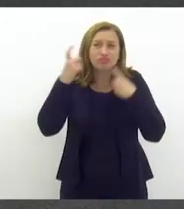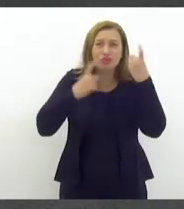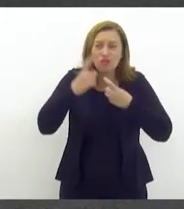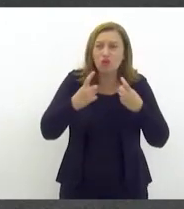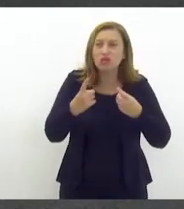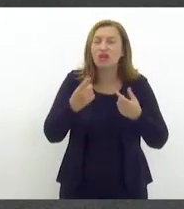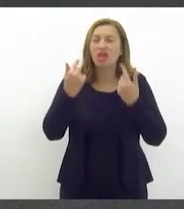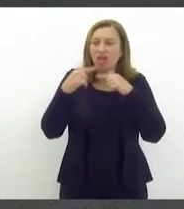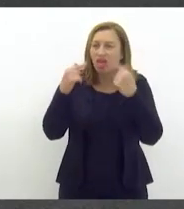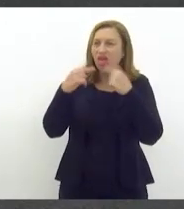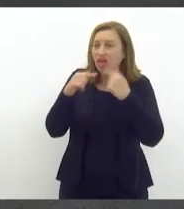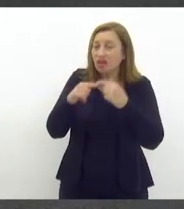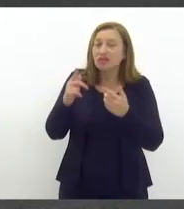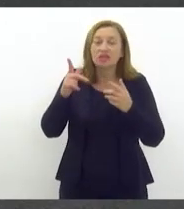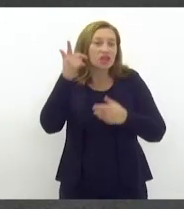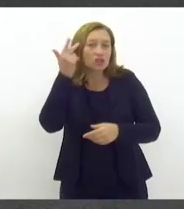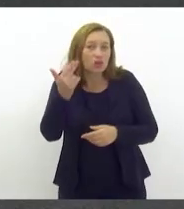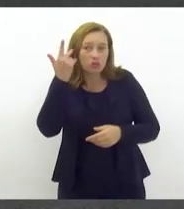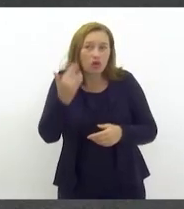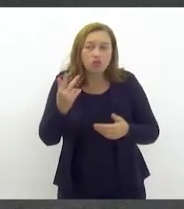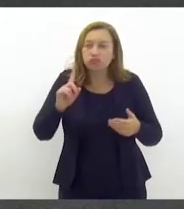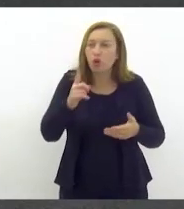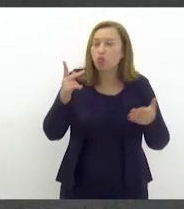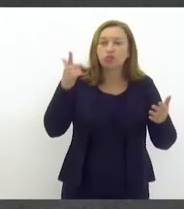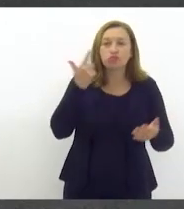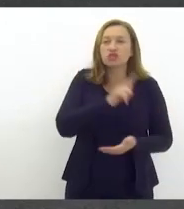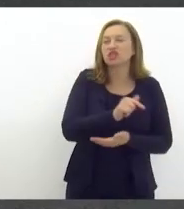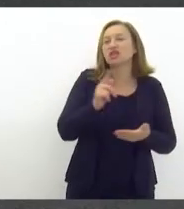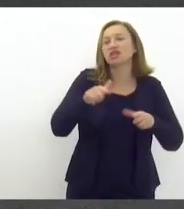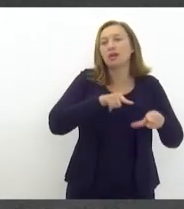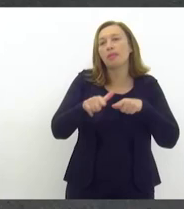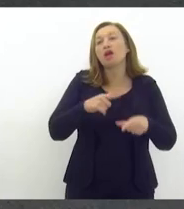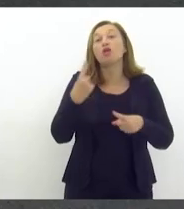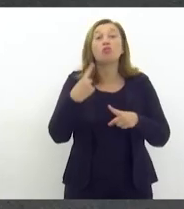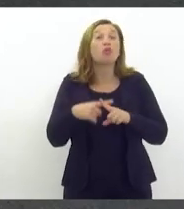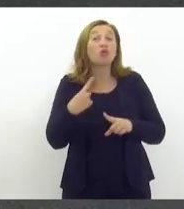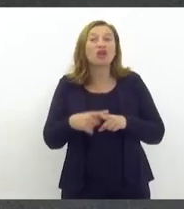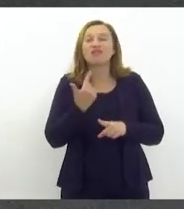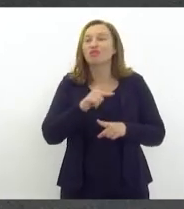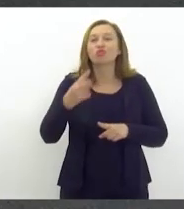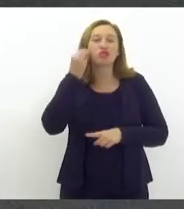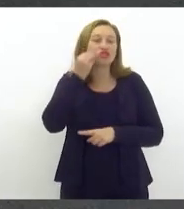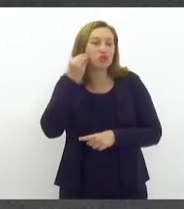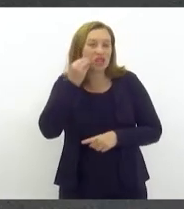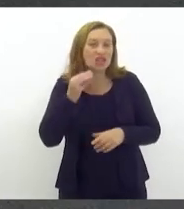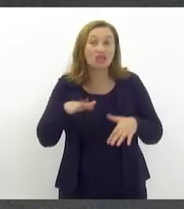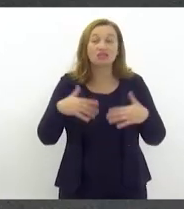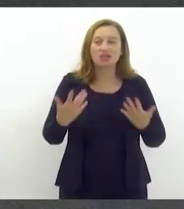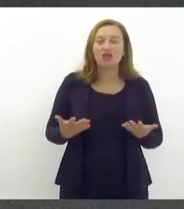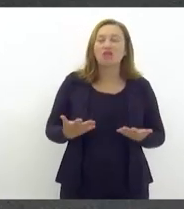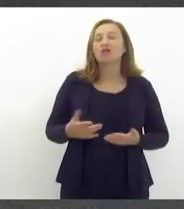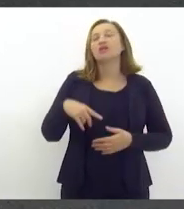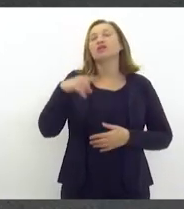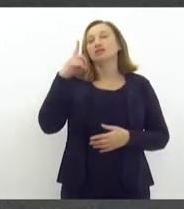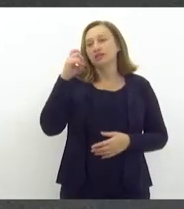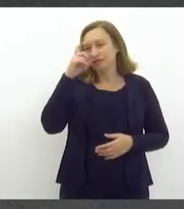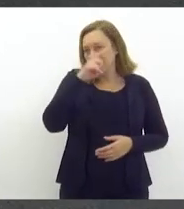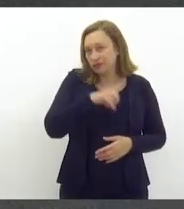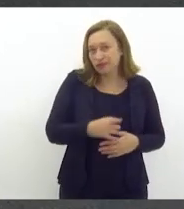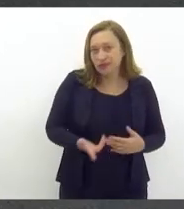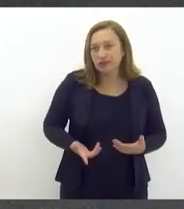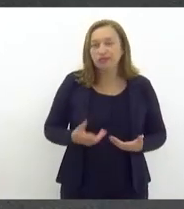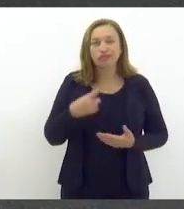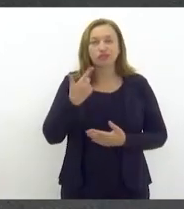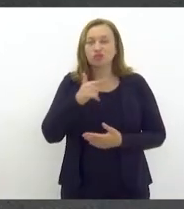é muito recorrente, de você não conseguir emprego, porque exatamente não tem experiência. E aí fica nesse ciclo vicioso, não